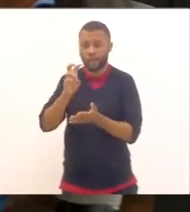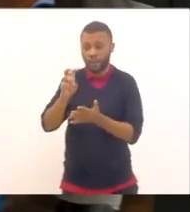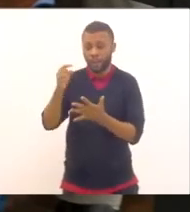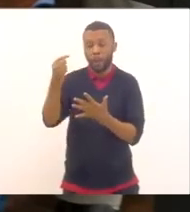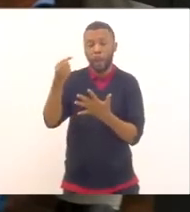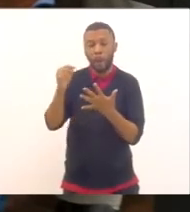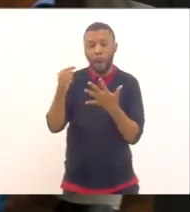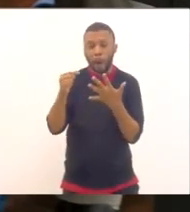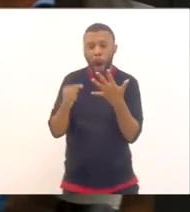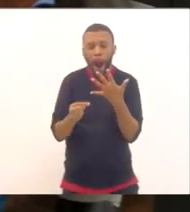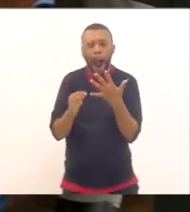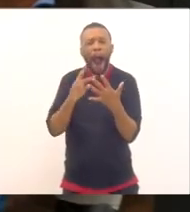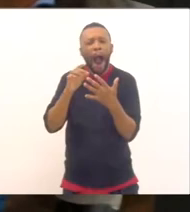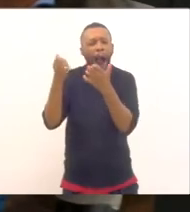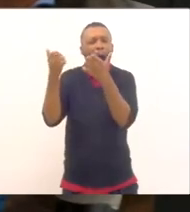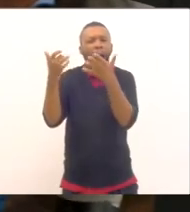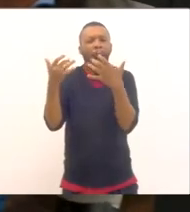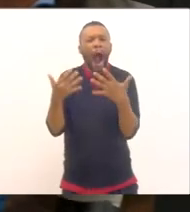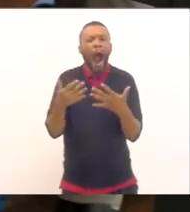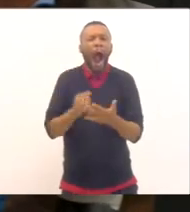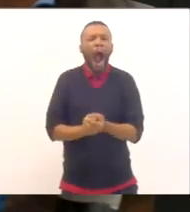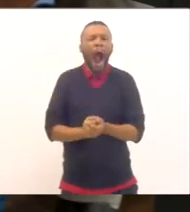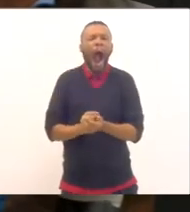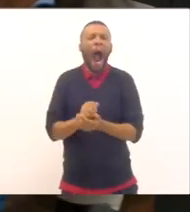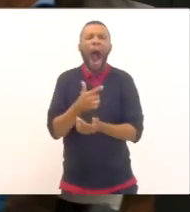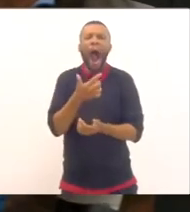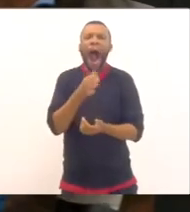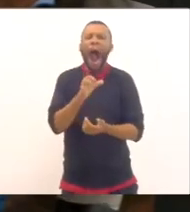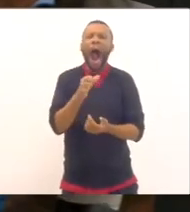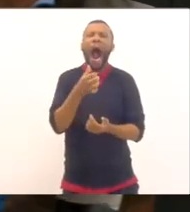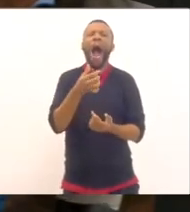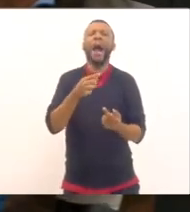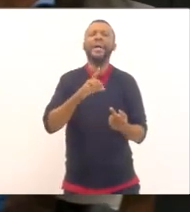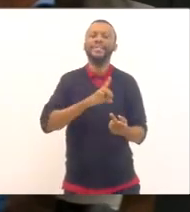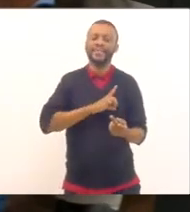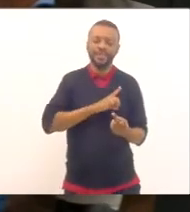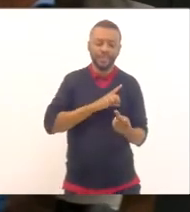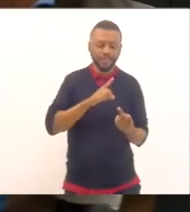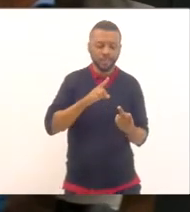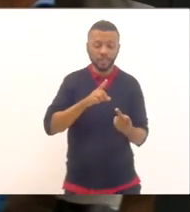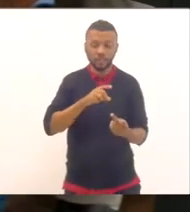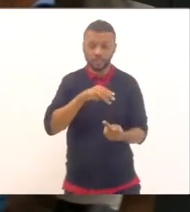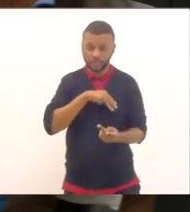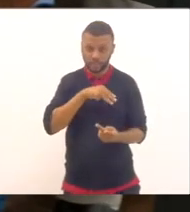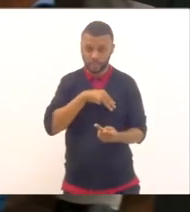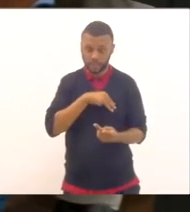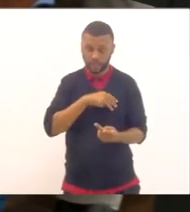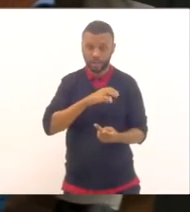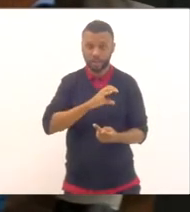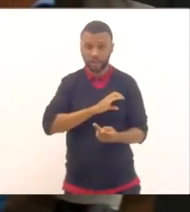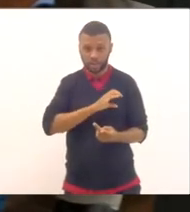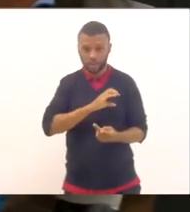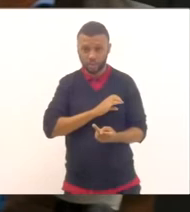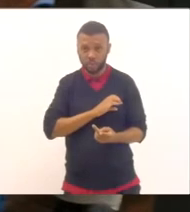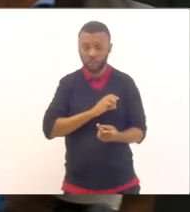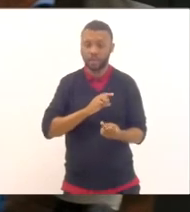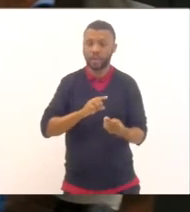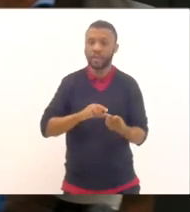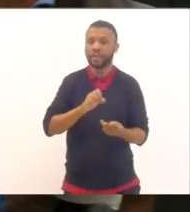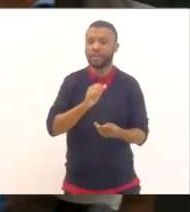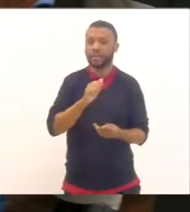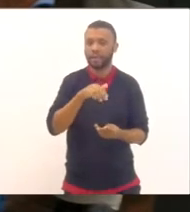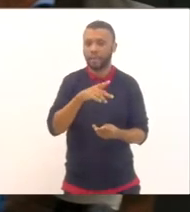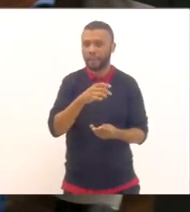e eu vou descrever essa 29 de pia Madureira ficou responsável por Madureira Cascadura Sampaio